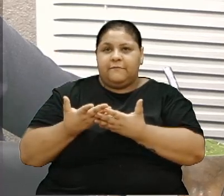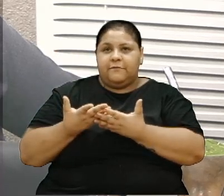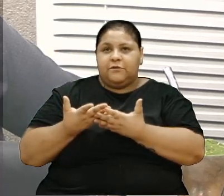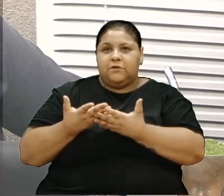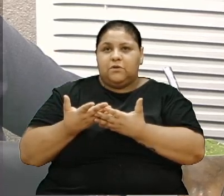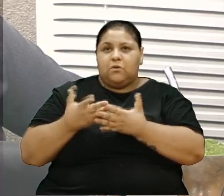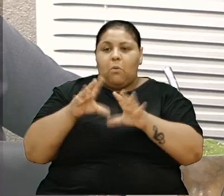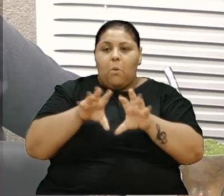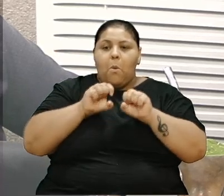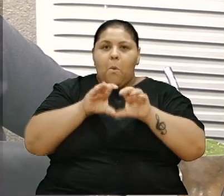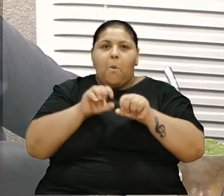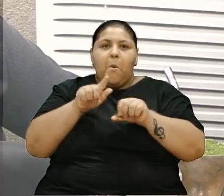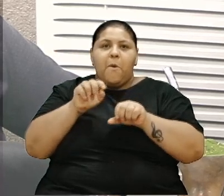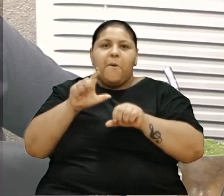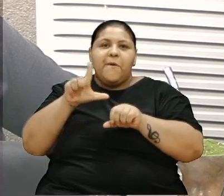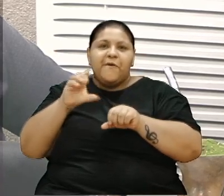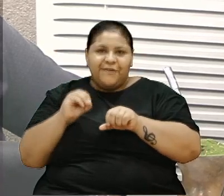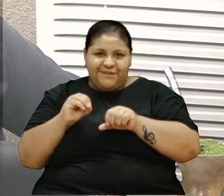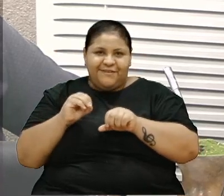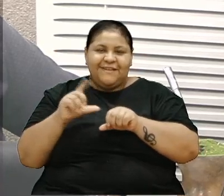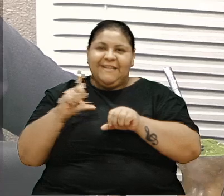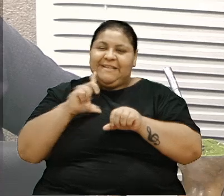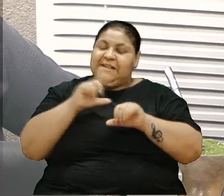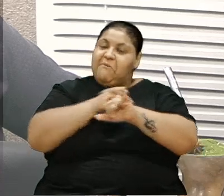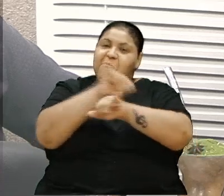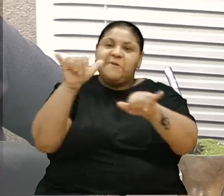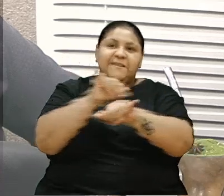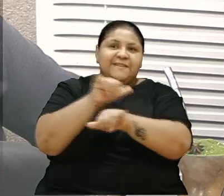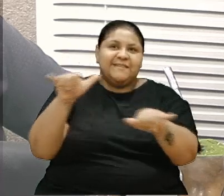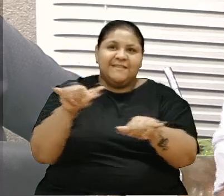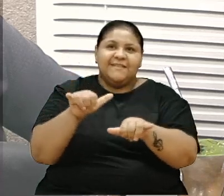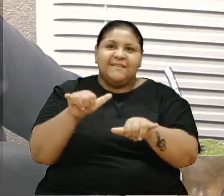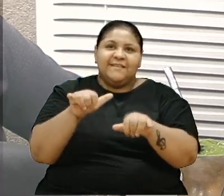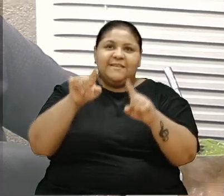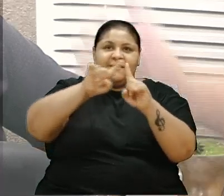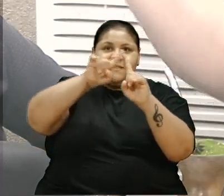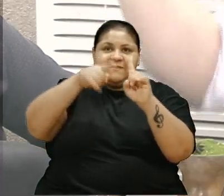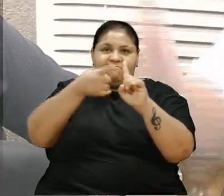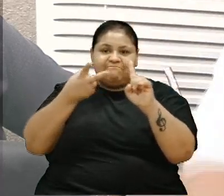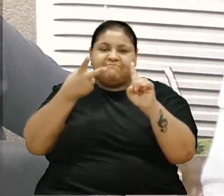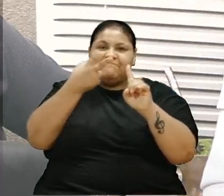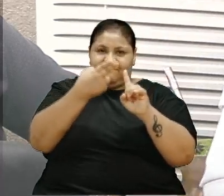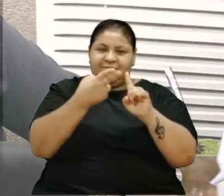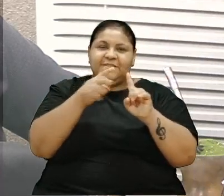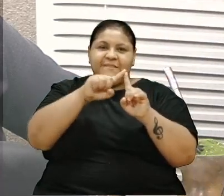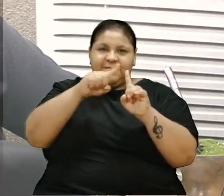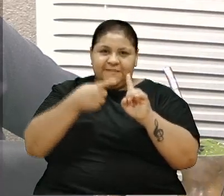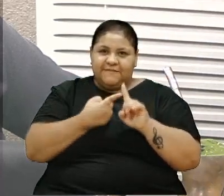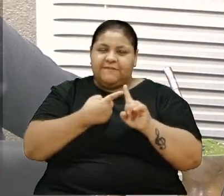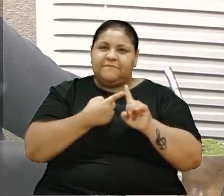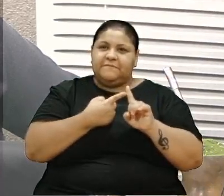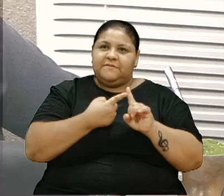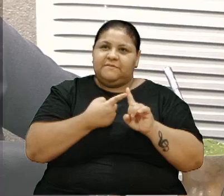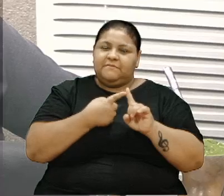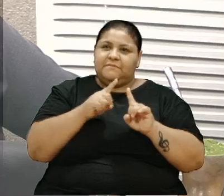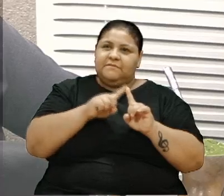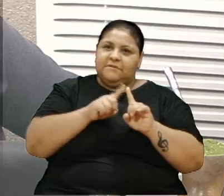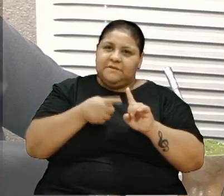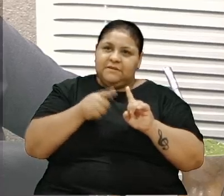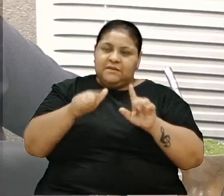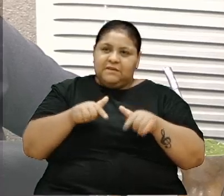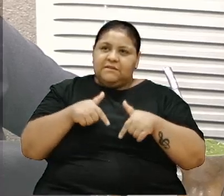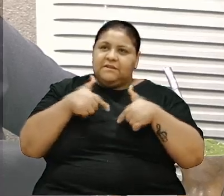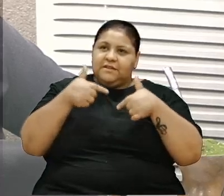gelo. Porque existem inúmeras campanhas de castração. Quem pediu? Sim, só um minutinho. E existem inúmeras ações